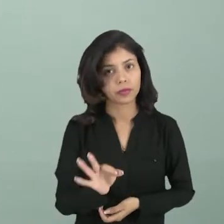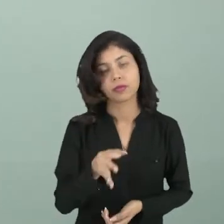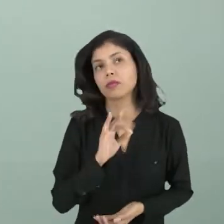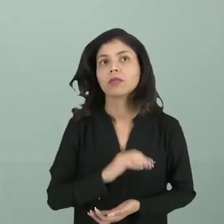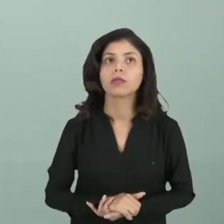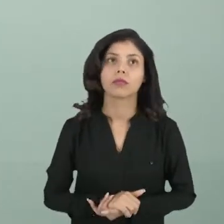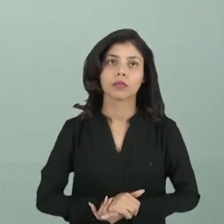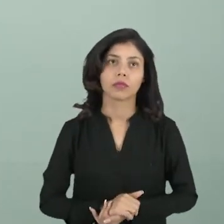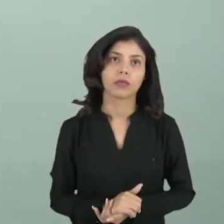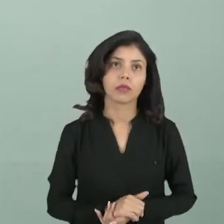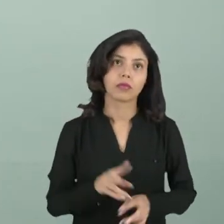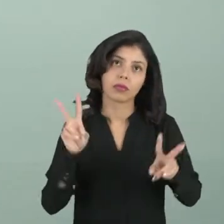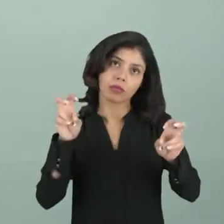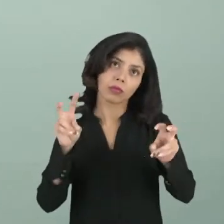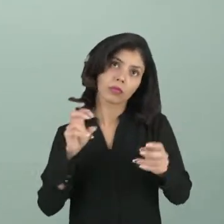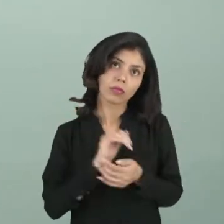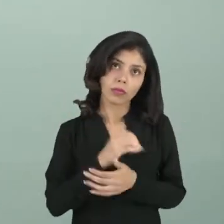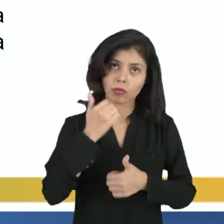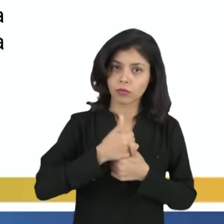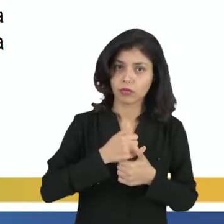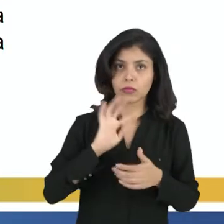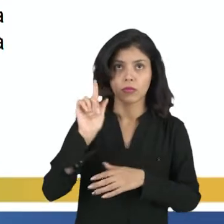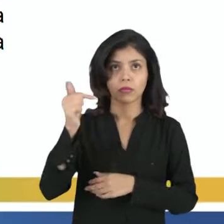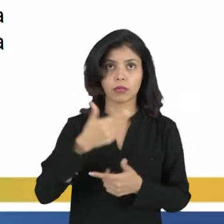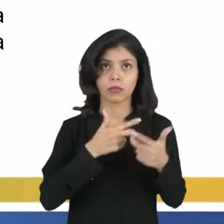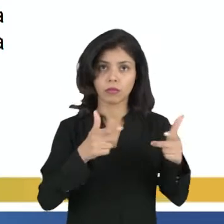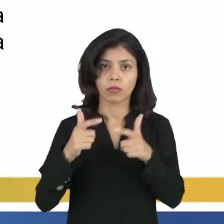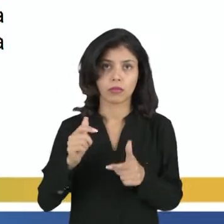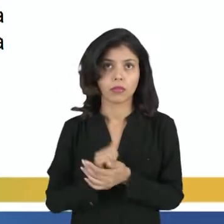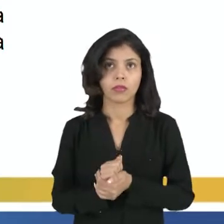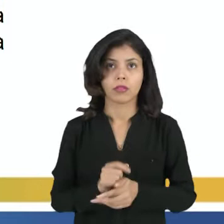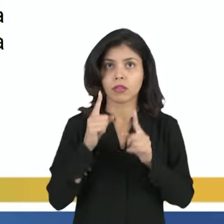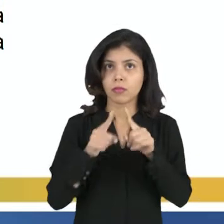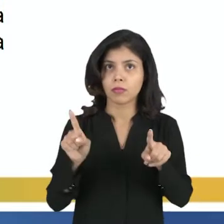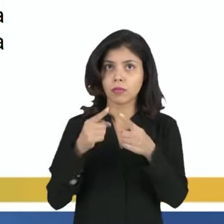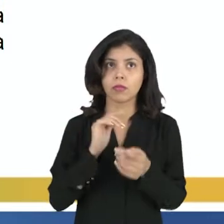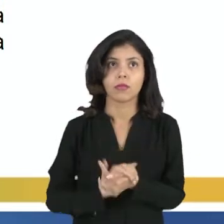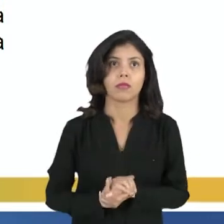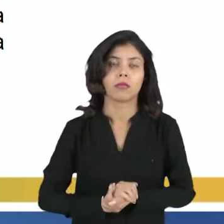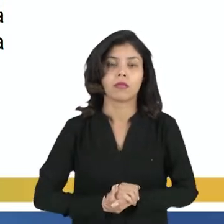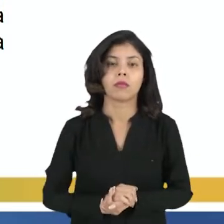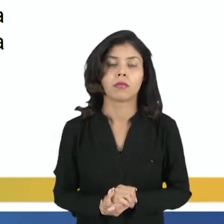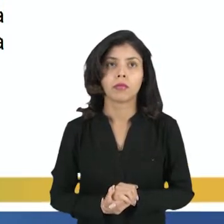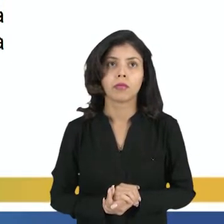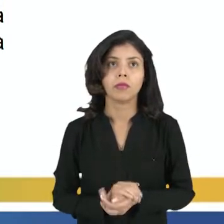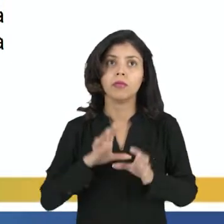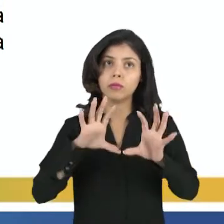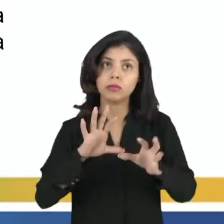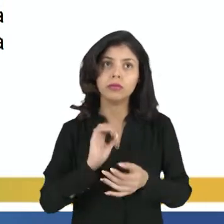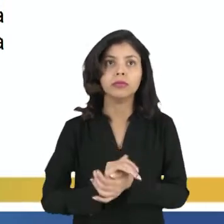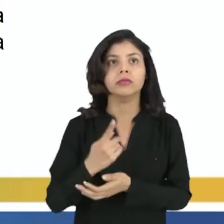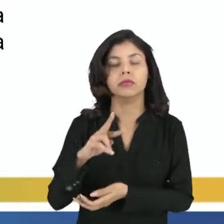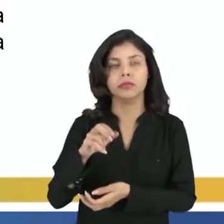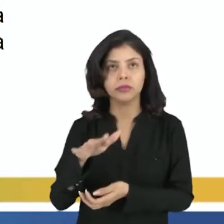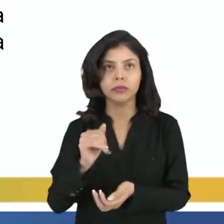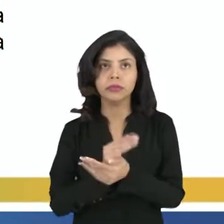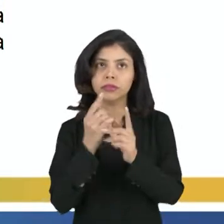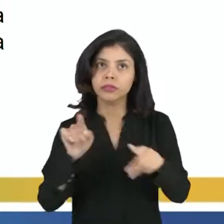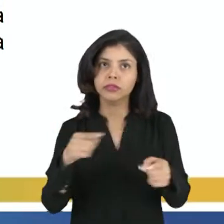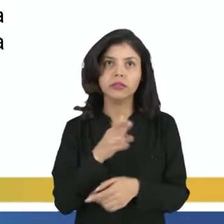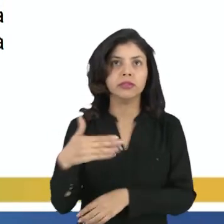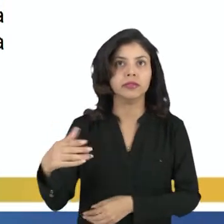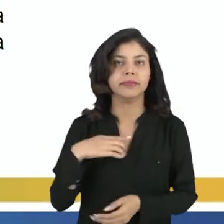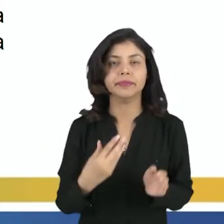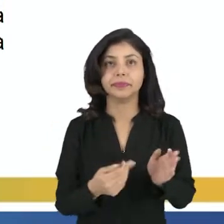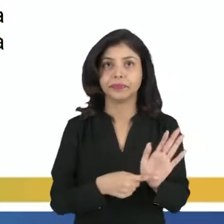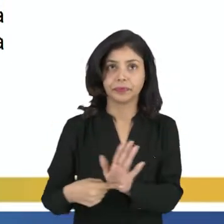frente, ó. Esse termo ele é aplicado em outras áreas, sobretudo a musical, como eu vinha falando. Nesse caso, a polifonia musical